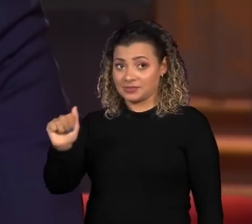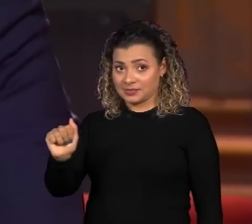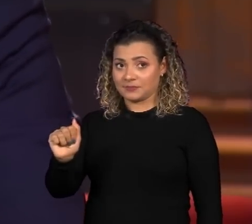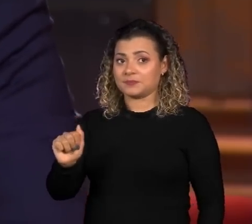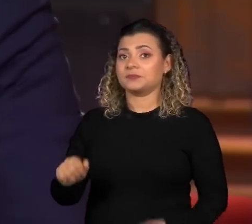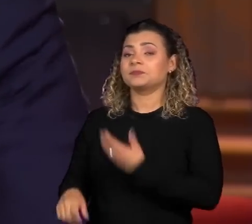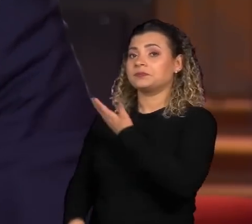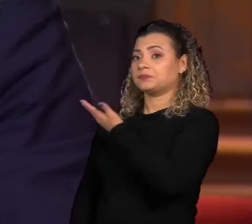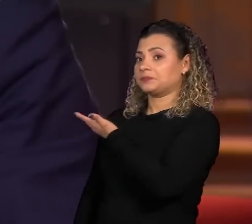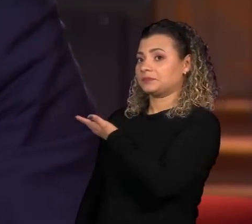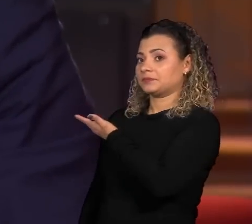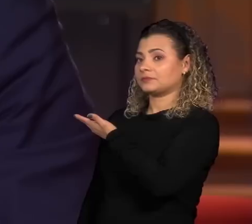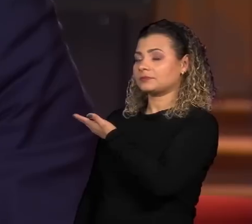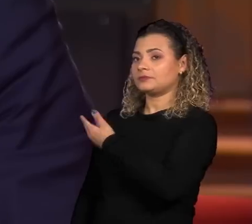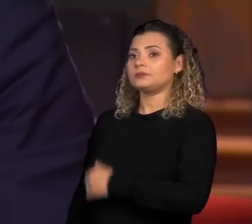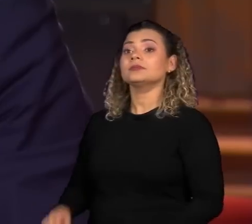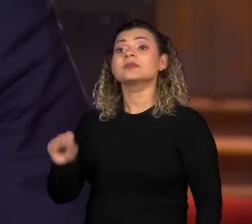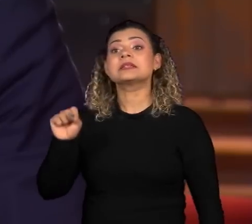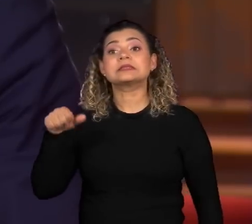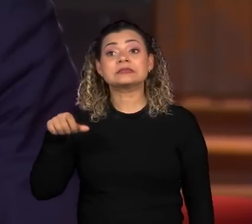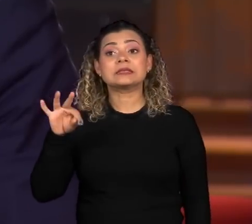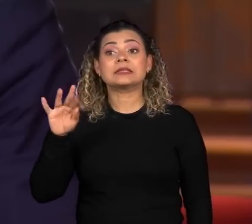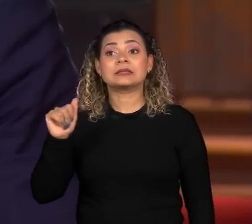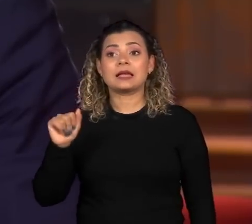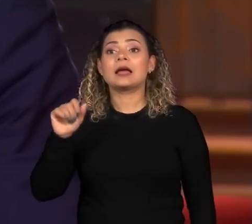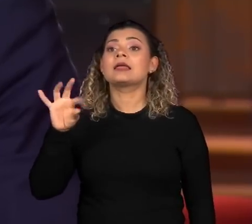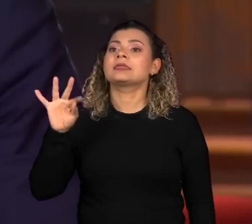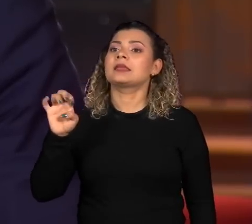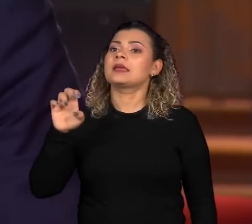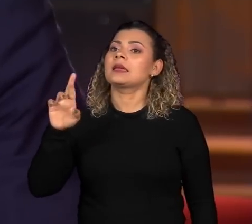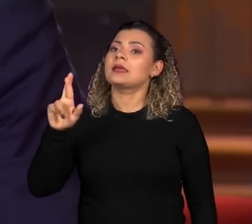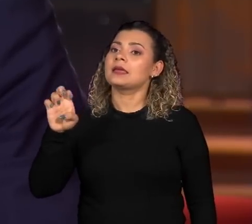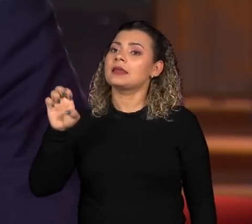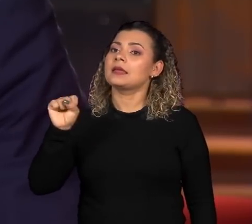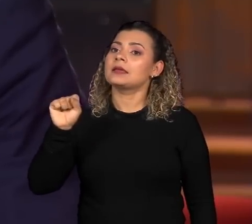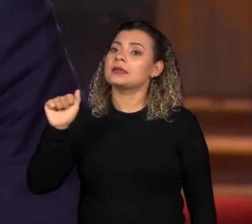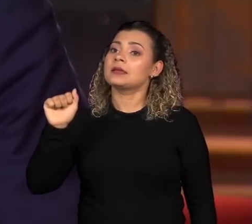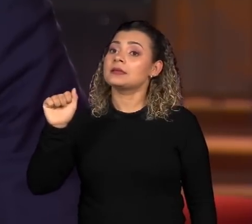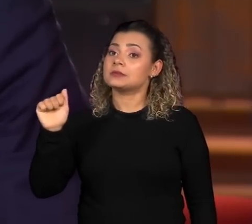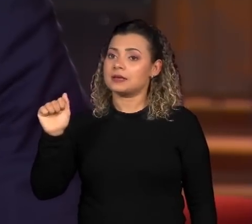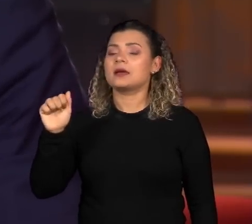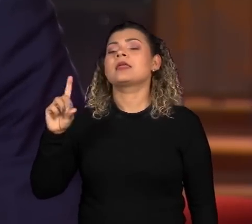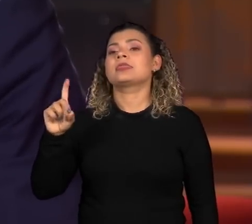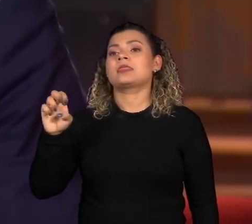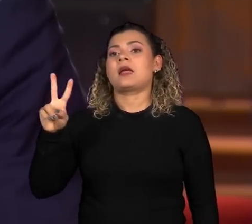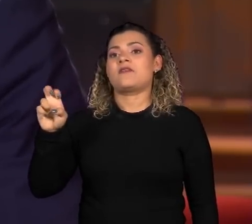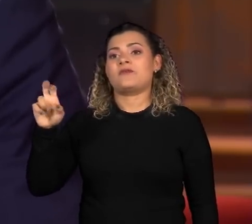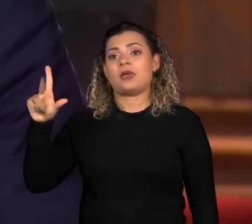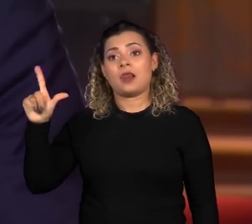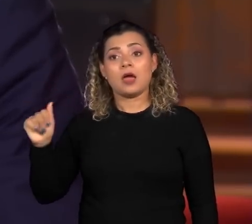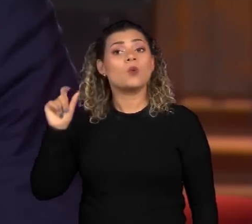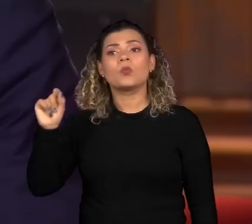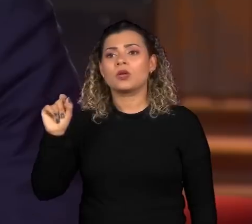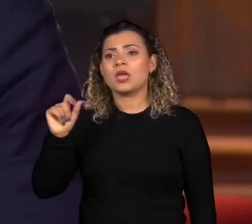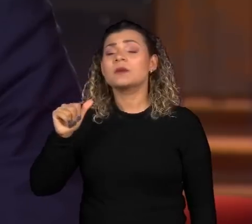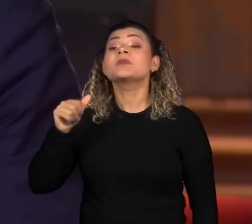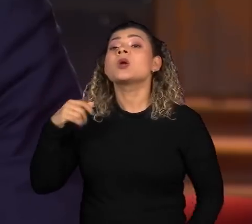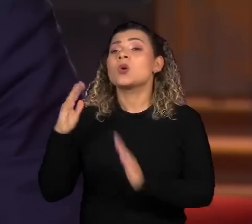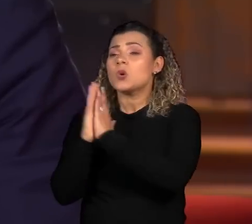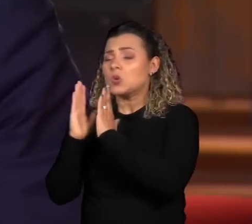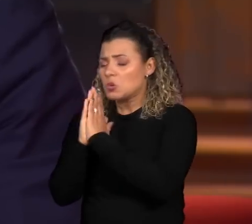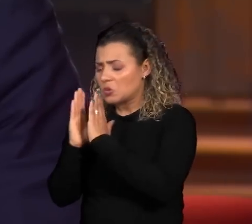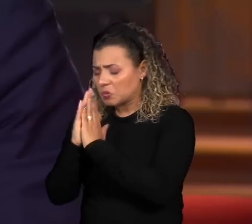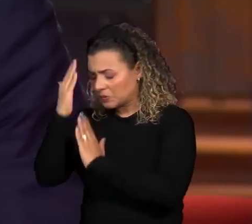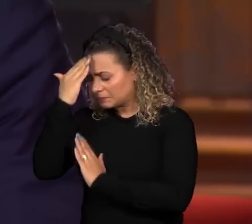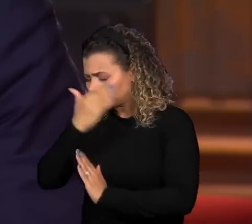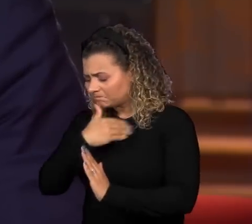vontade e sem vontade, qual vale mais? A sem vontade. Porque você não faz por um consolo